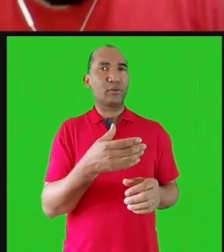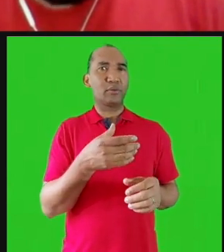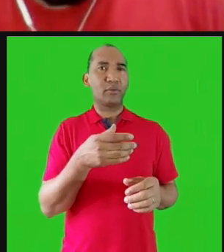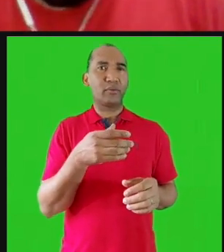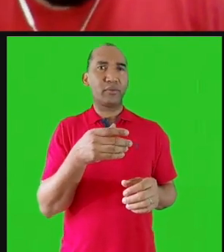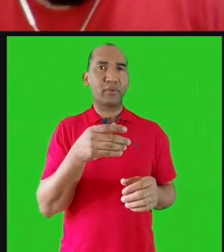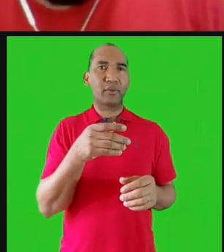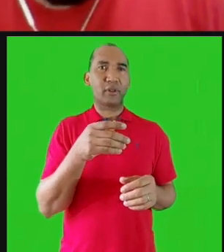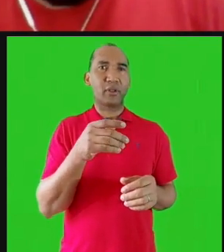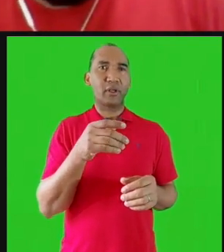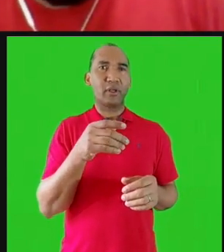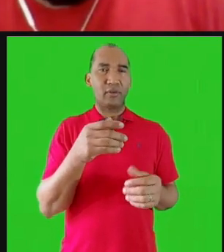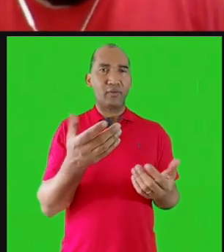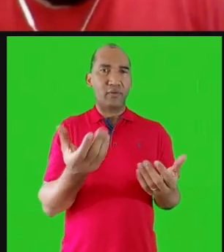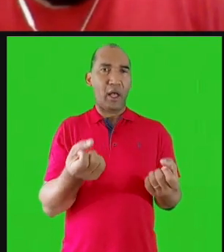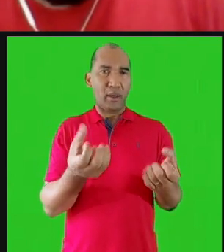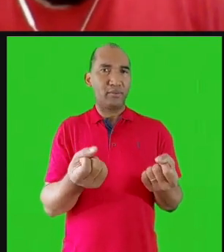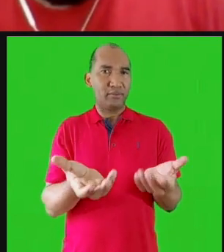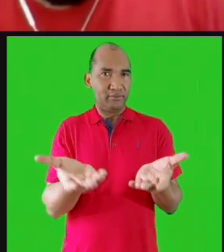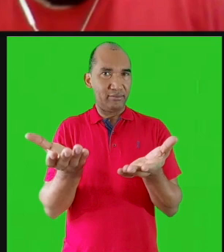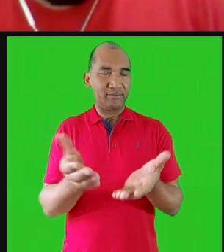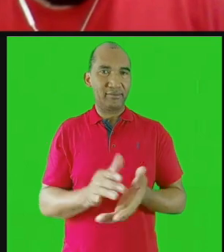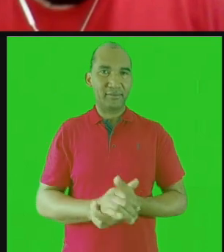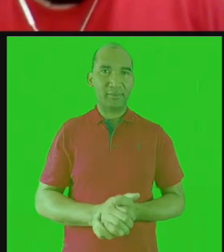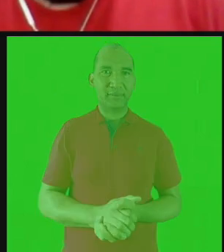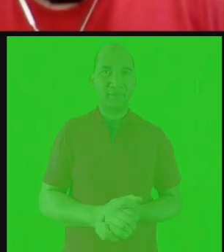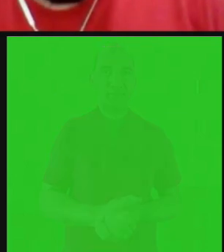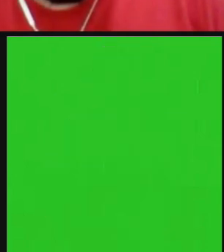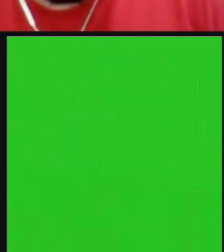pegada com a gente. Vamos lá, então.